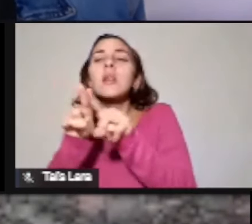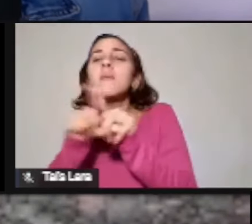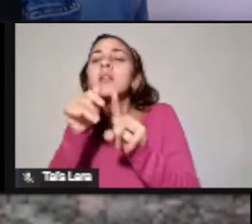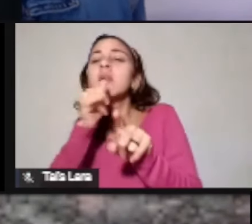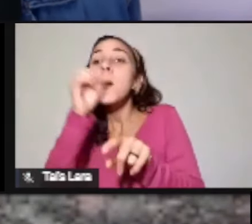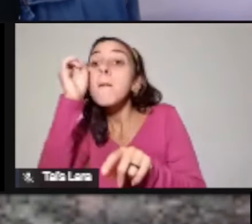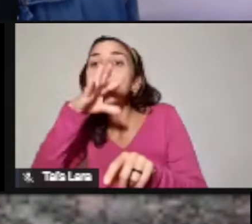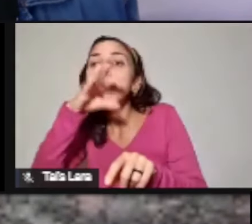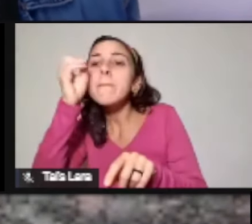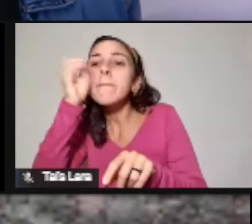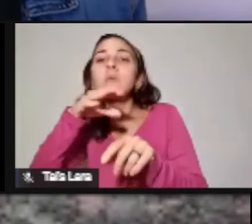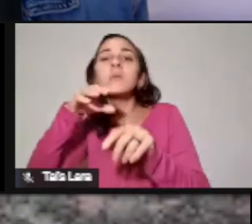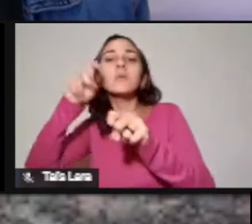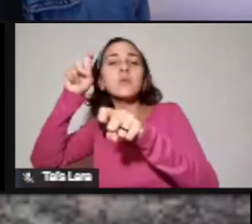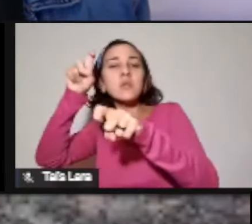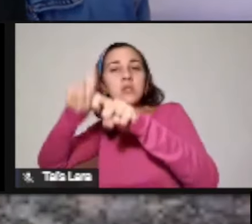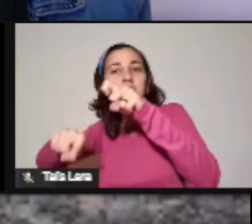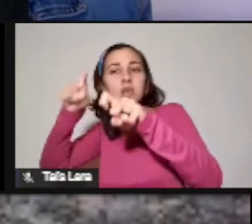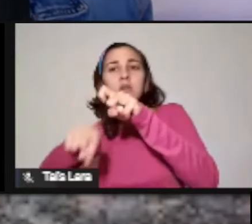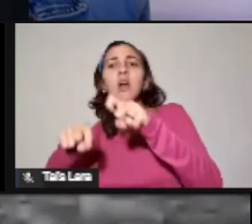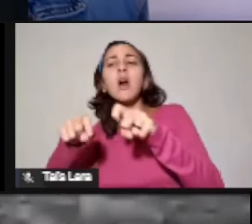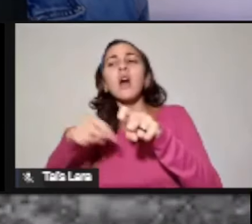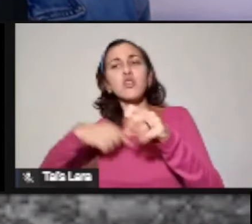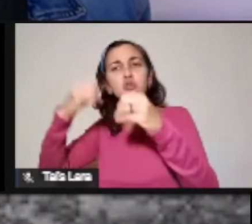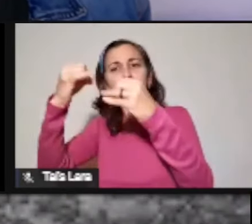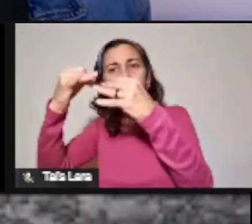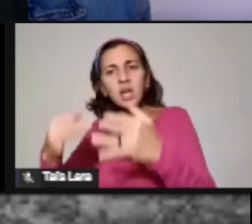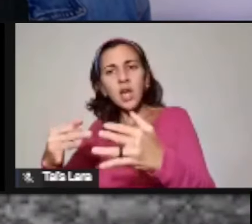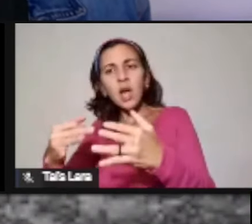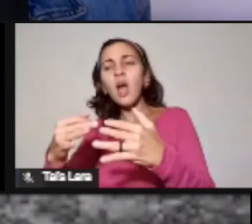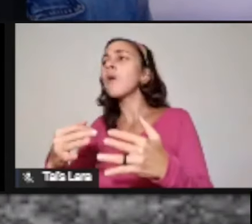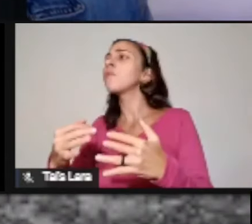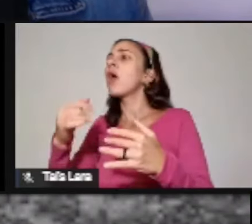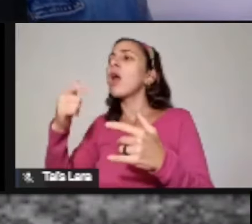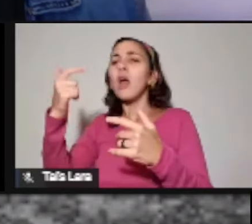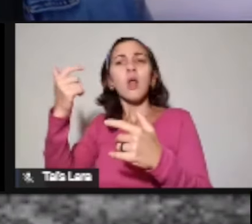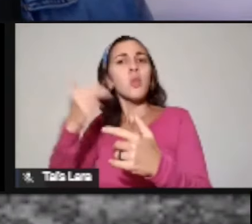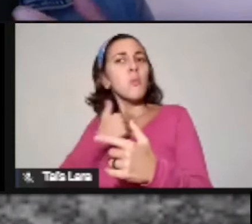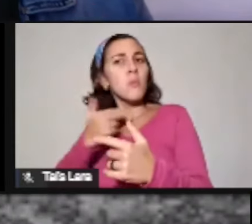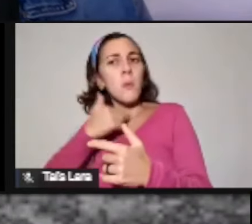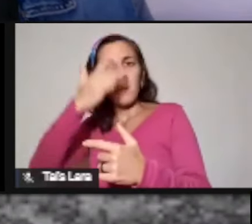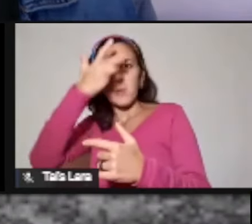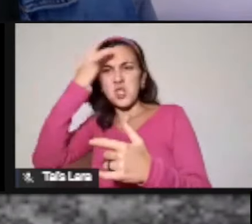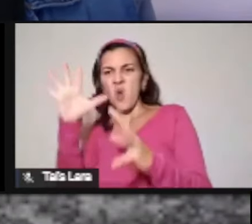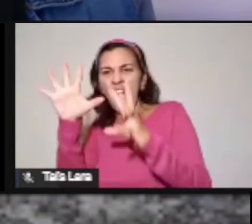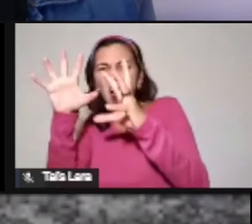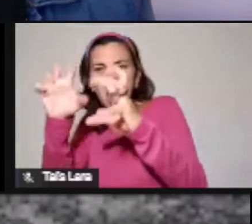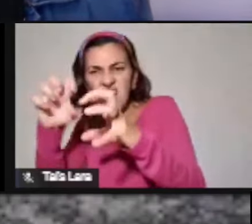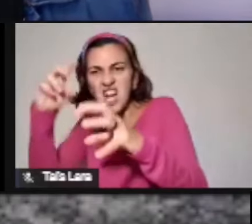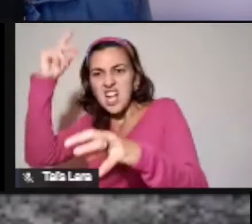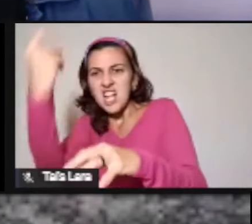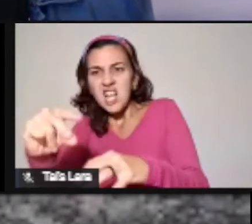pode deixar que batam, que agridam, que o amiguinho da escola não pode bater, se você bate, se você